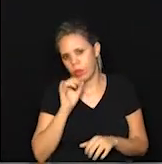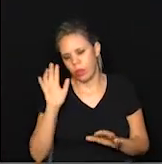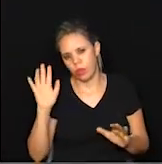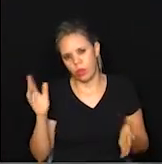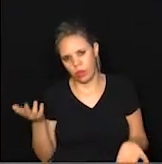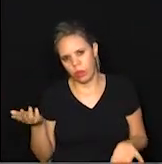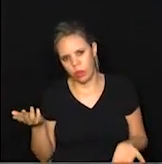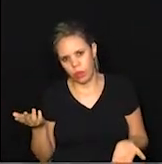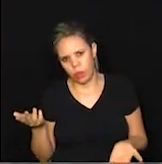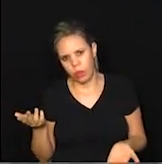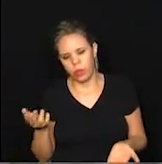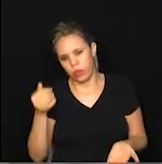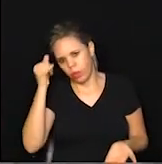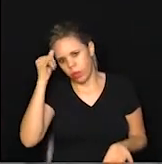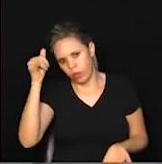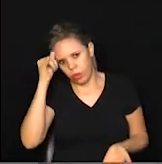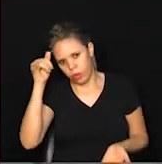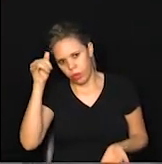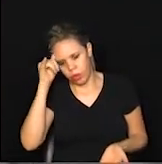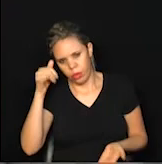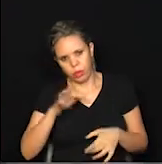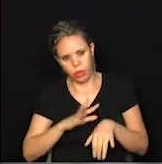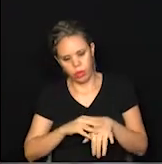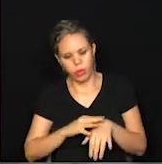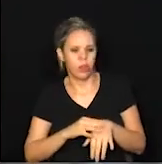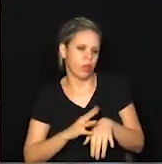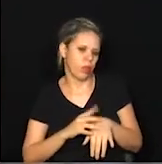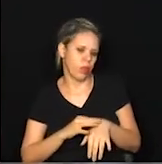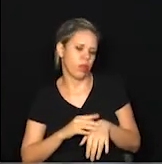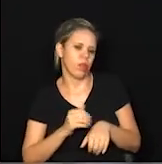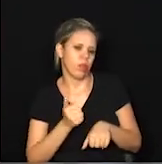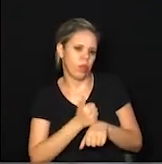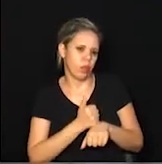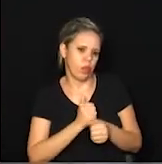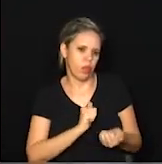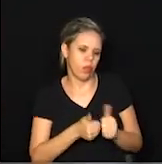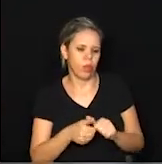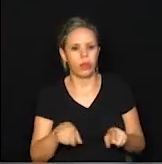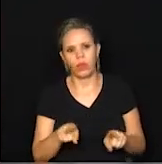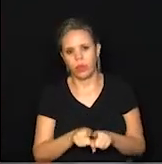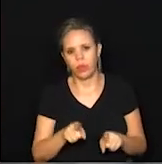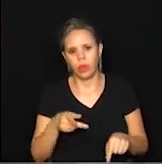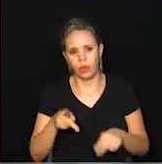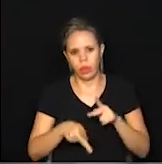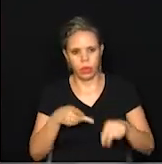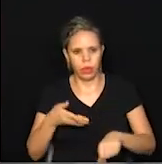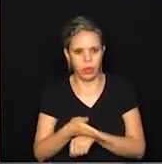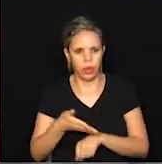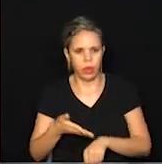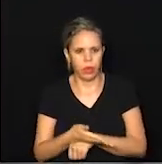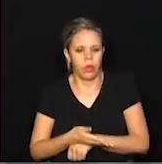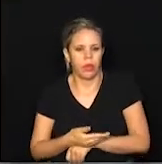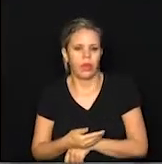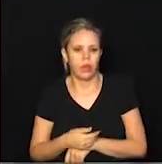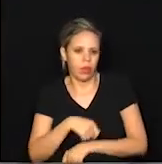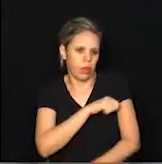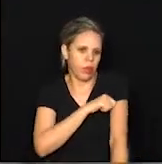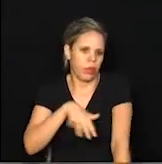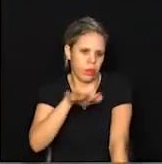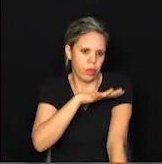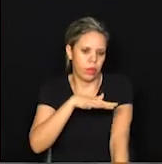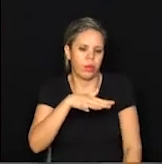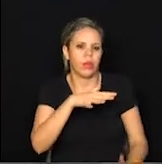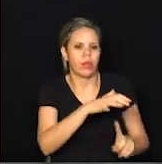de precaver a saúde dos atletas e dos participantes, dos nossos alunos nas